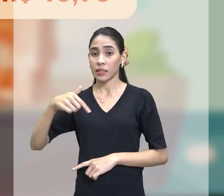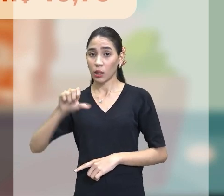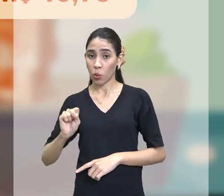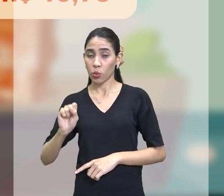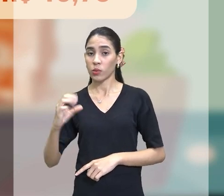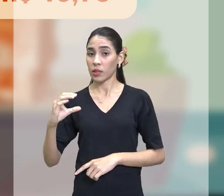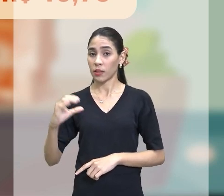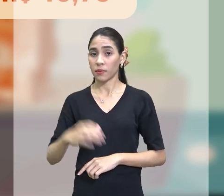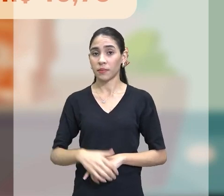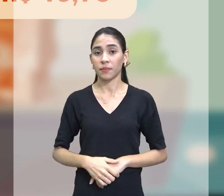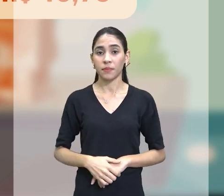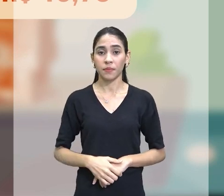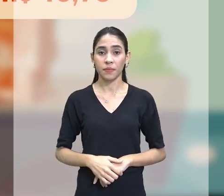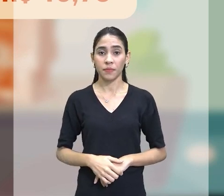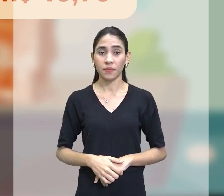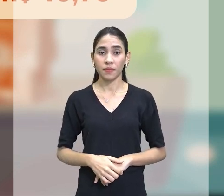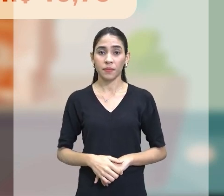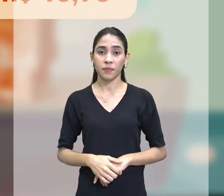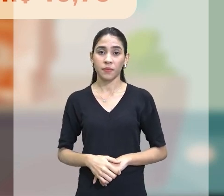15,78.